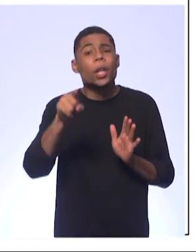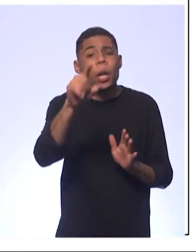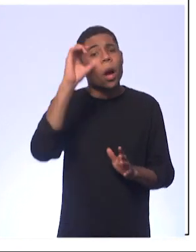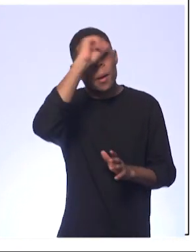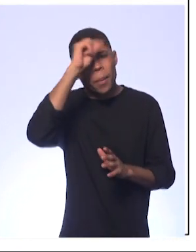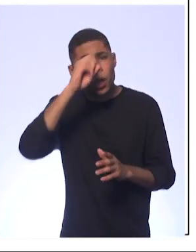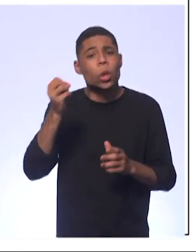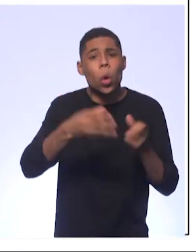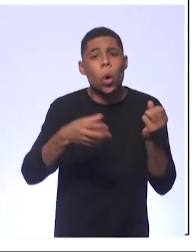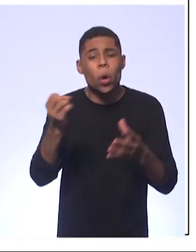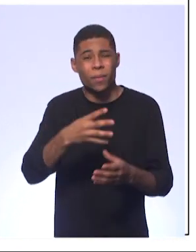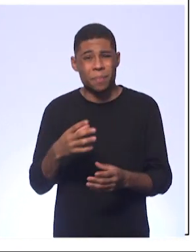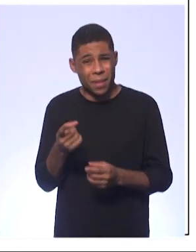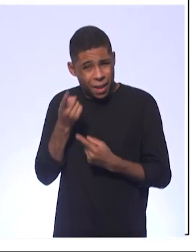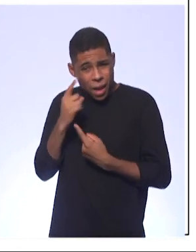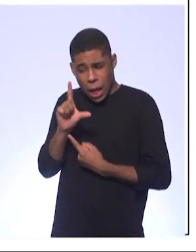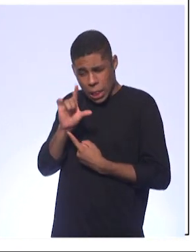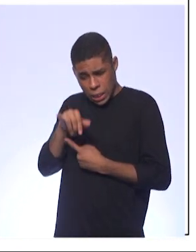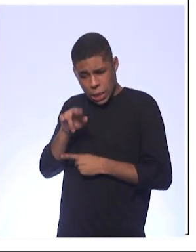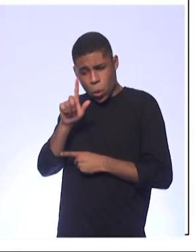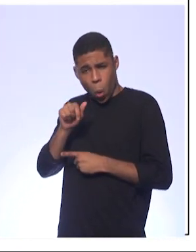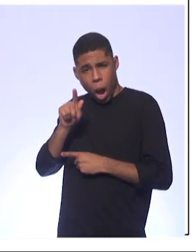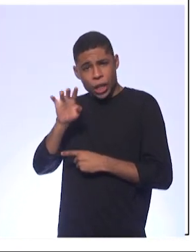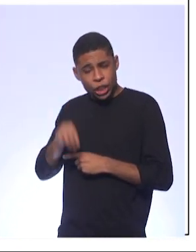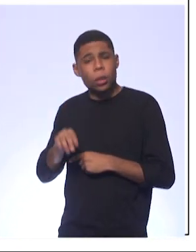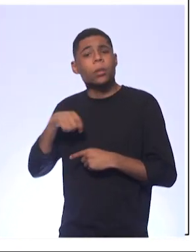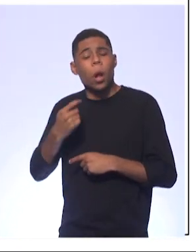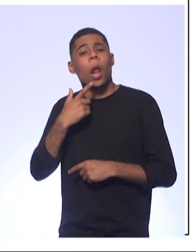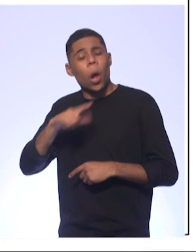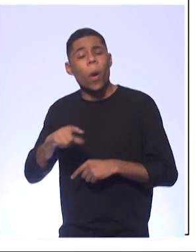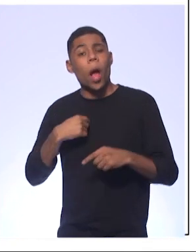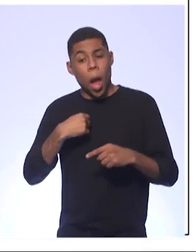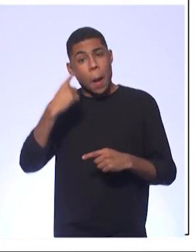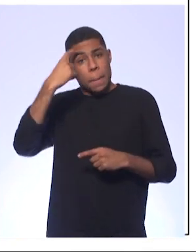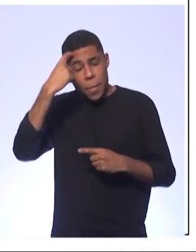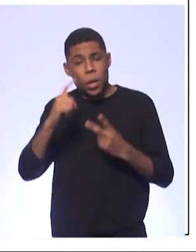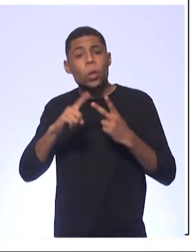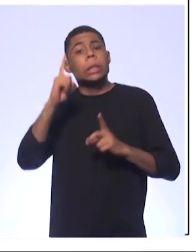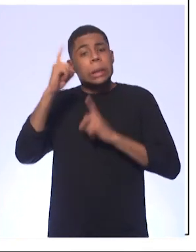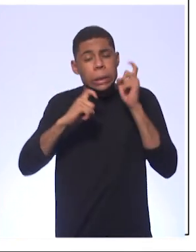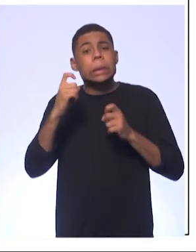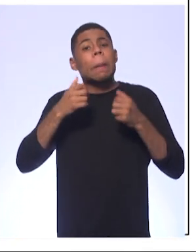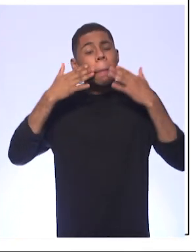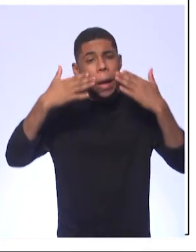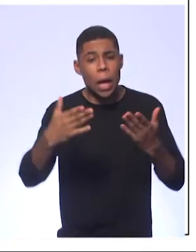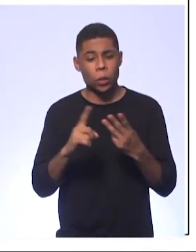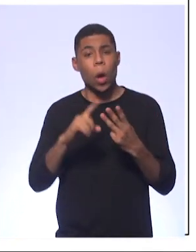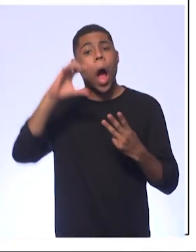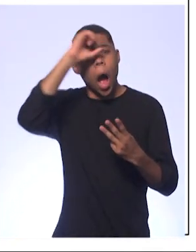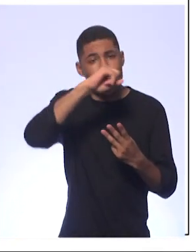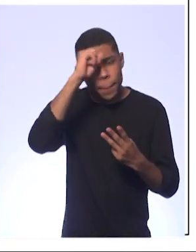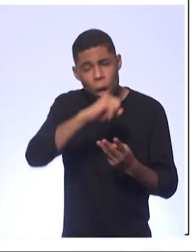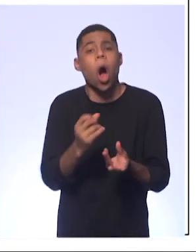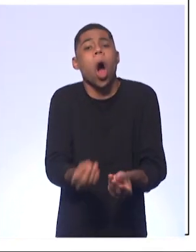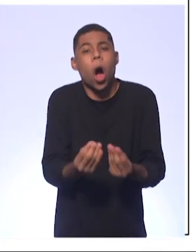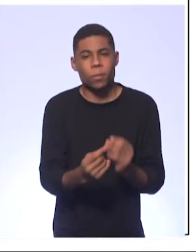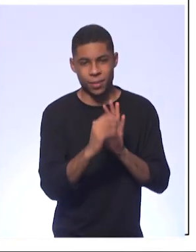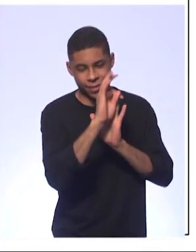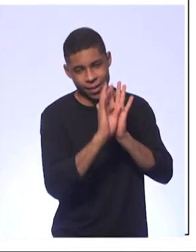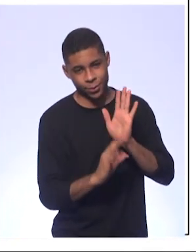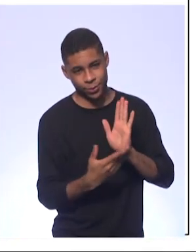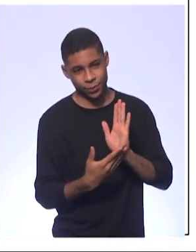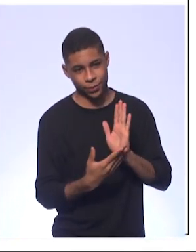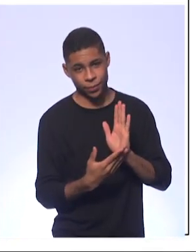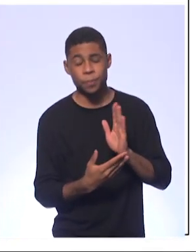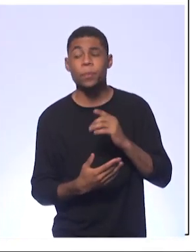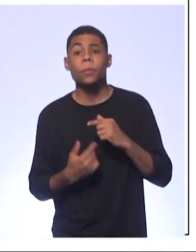disse linguagem, ela estava dizendo, eu penso, me expresso e aprendo através dos textos. Então, eu estou defendendo que